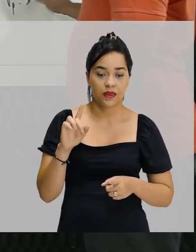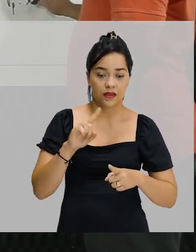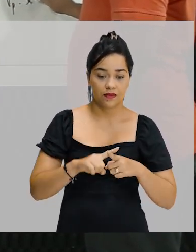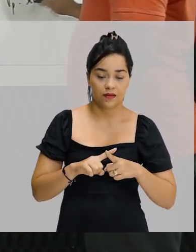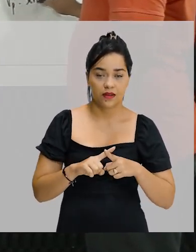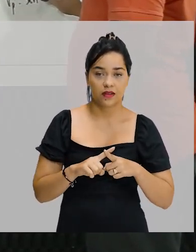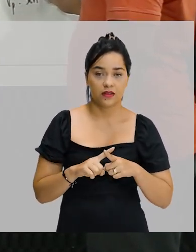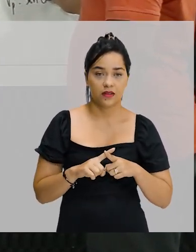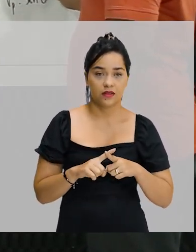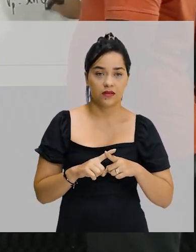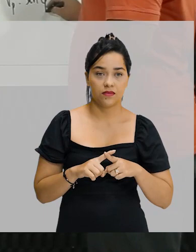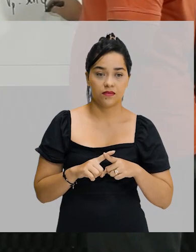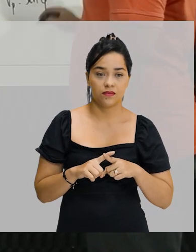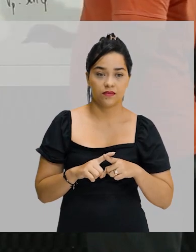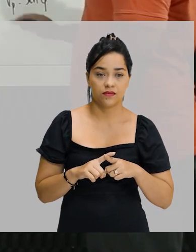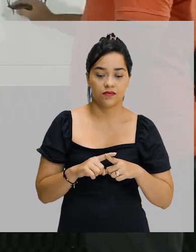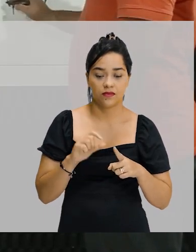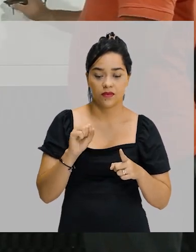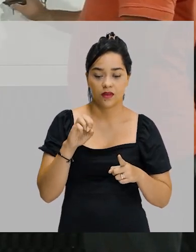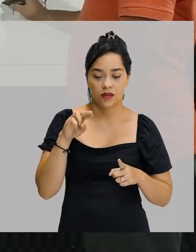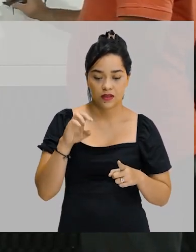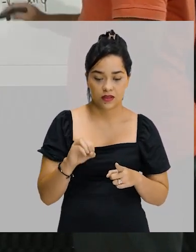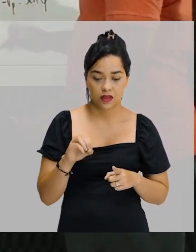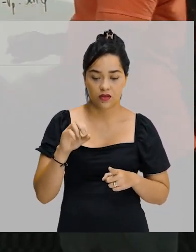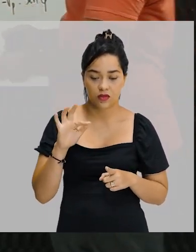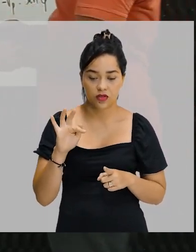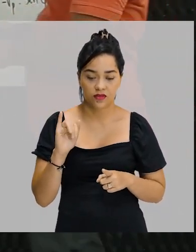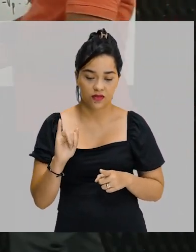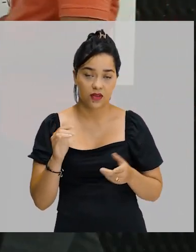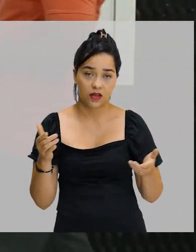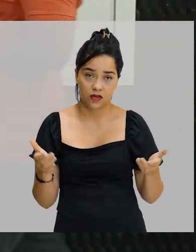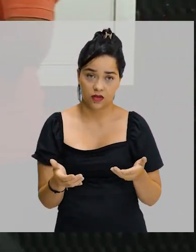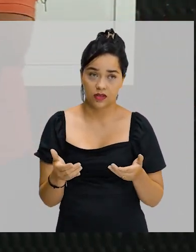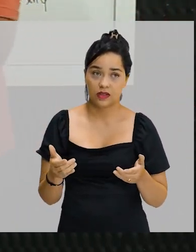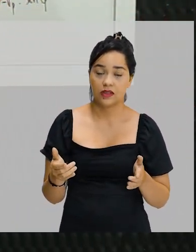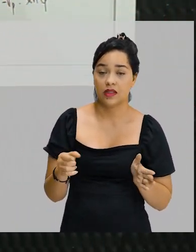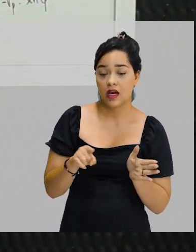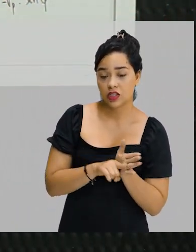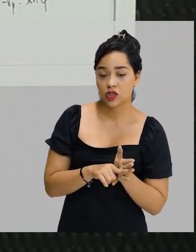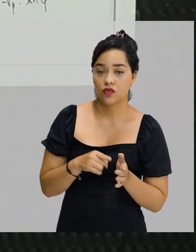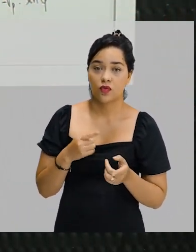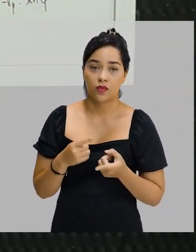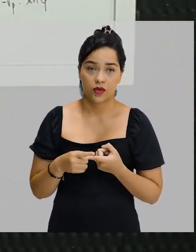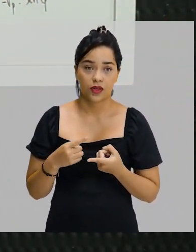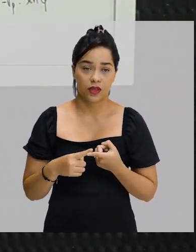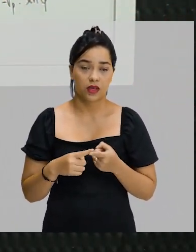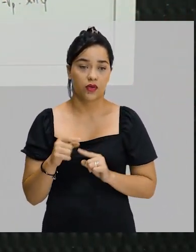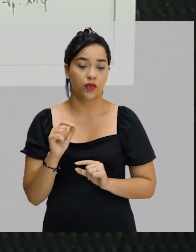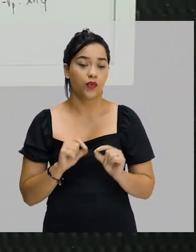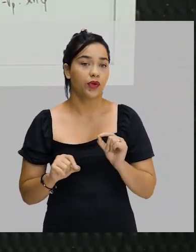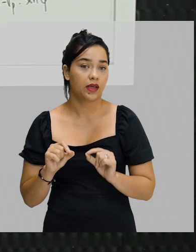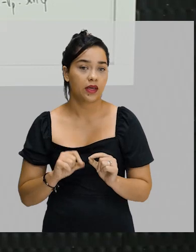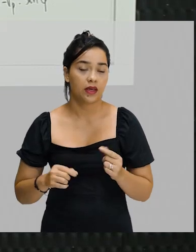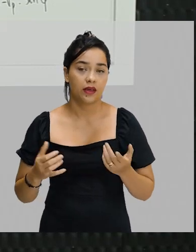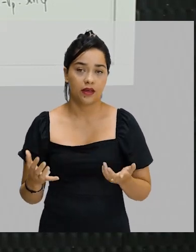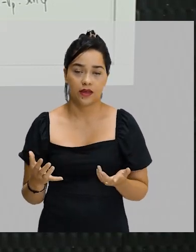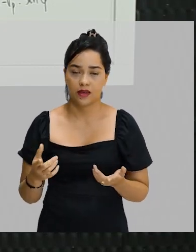vezes seno de φ. Neste caso, negativo. Por que negativo? Porque ele está aí,